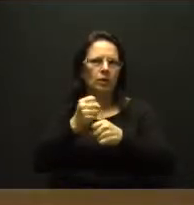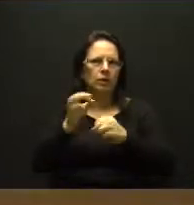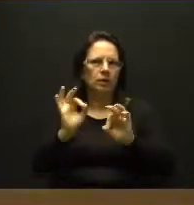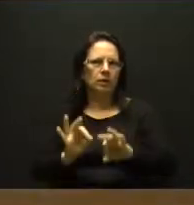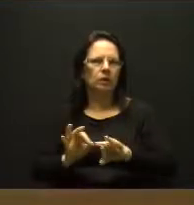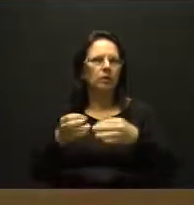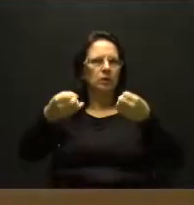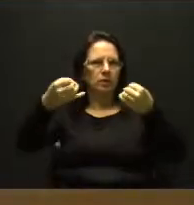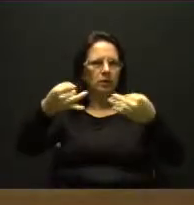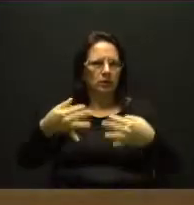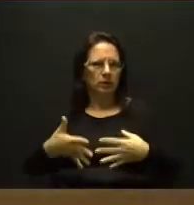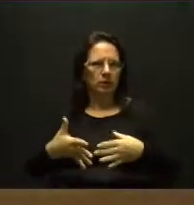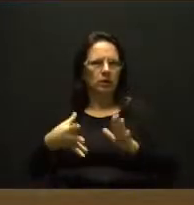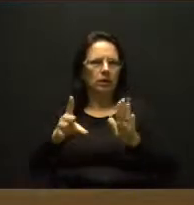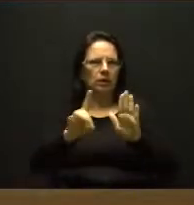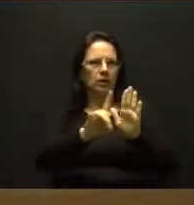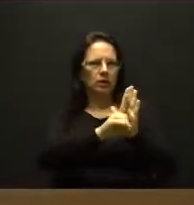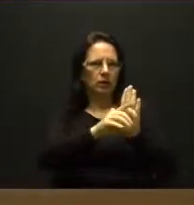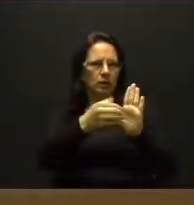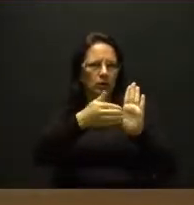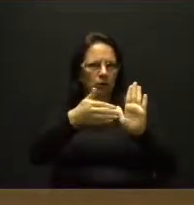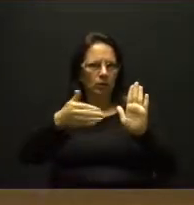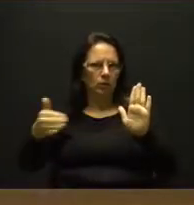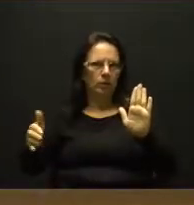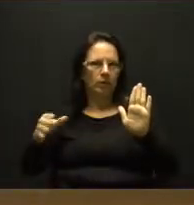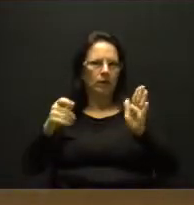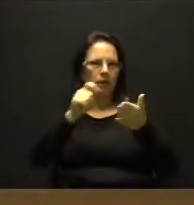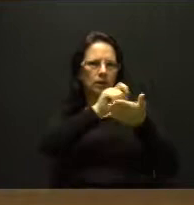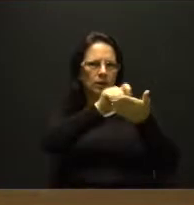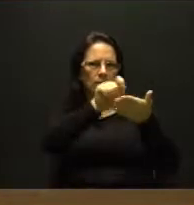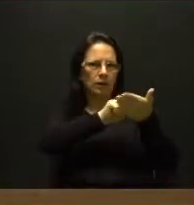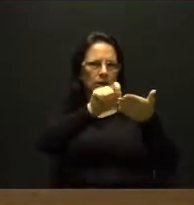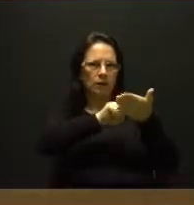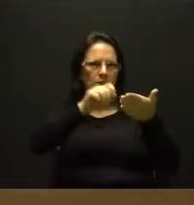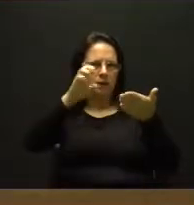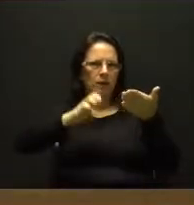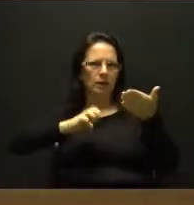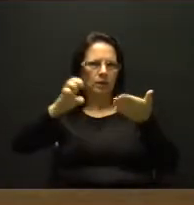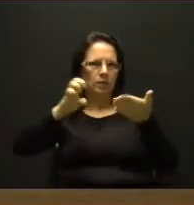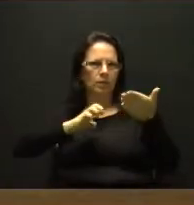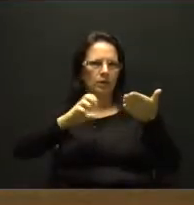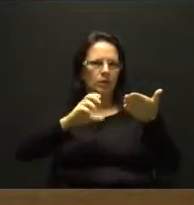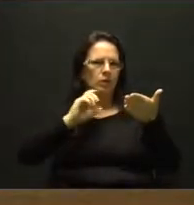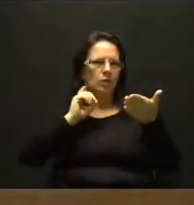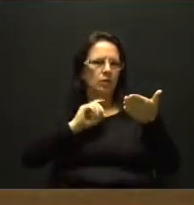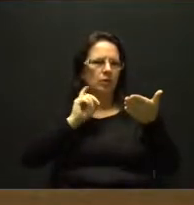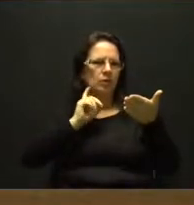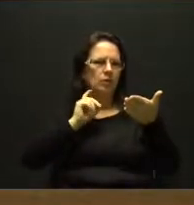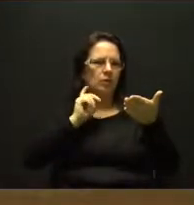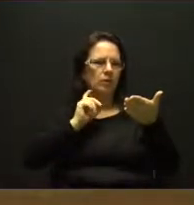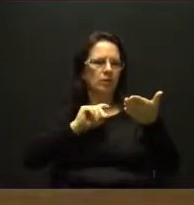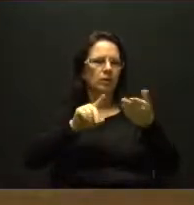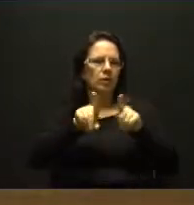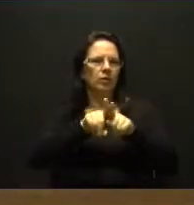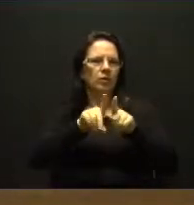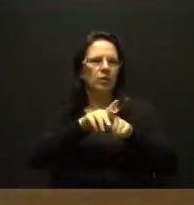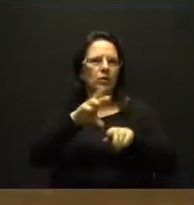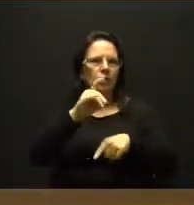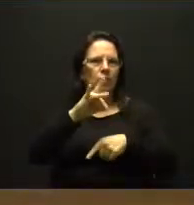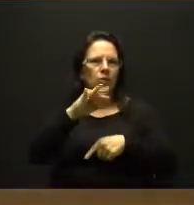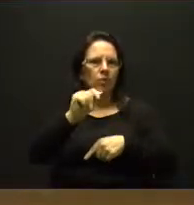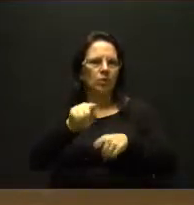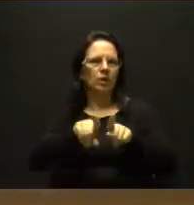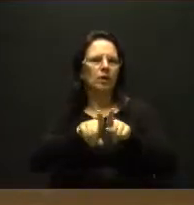deixar claro que esse decreto inicial é para cadastrar as empresas não é ainda da concorrência do hospital é a concorrência do hospital